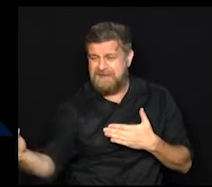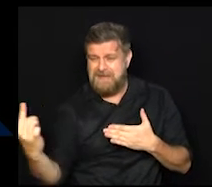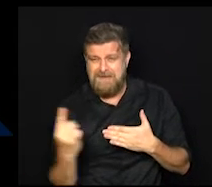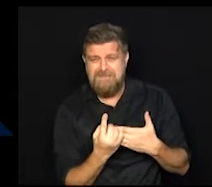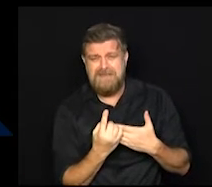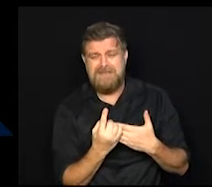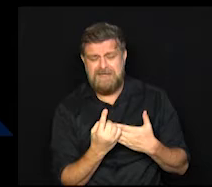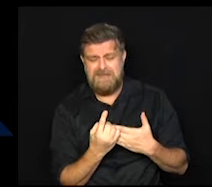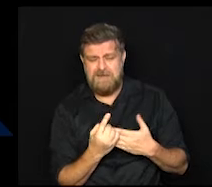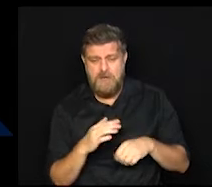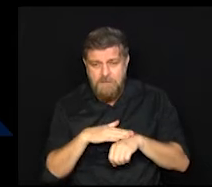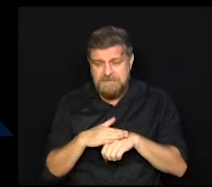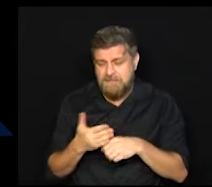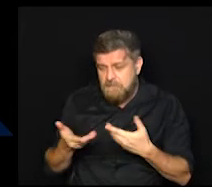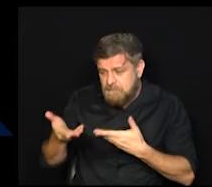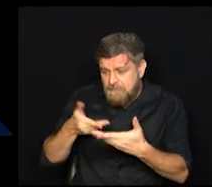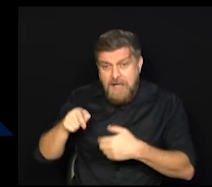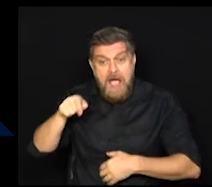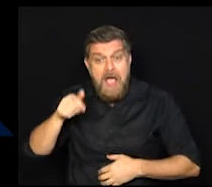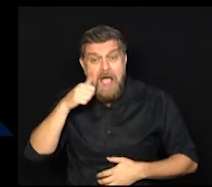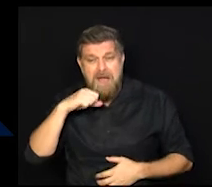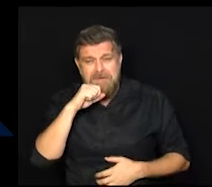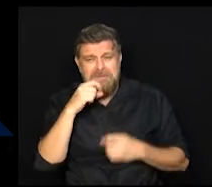a chorar porque elas ficam